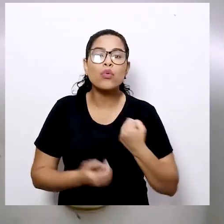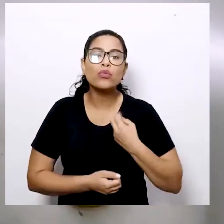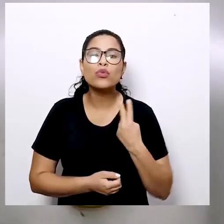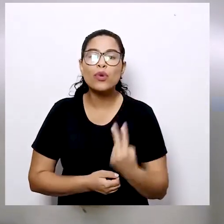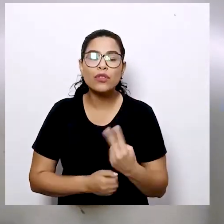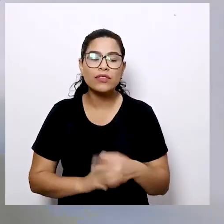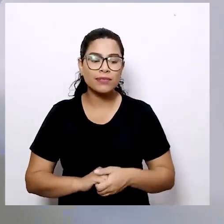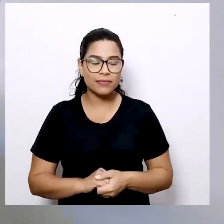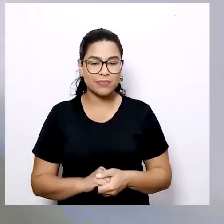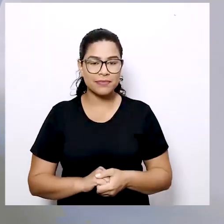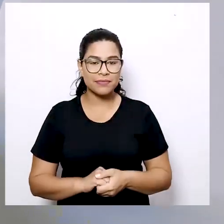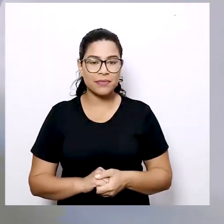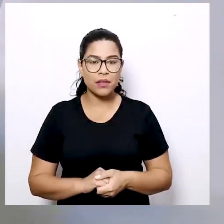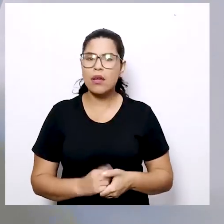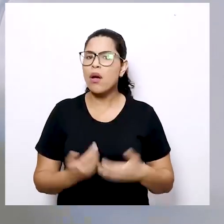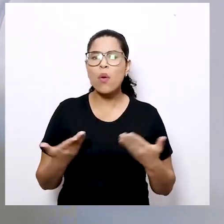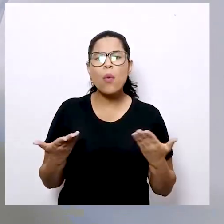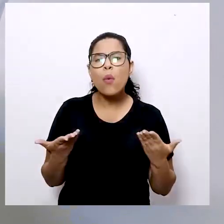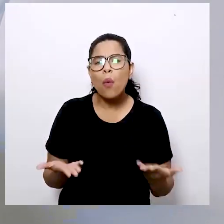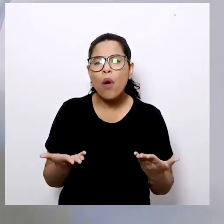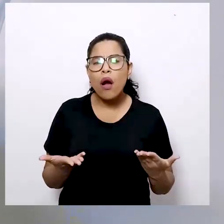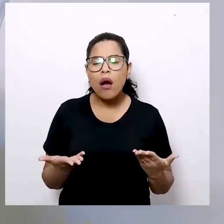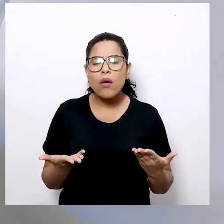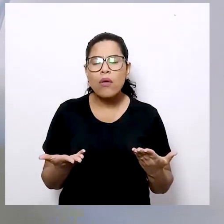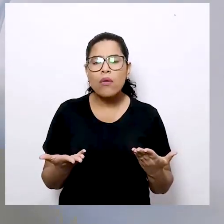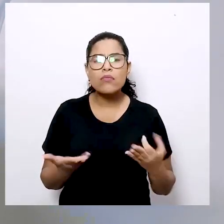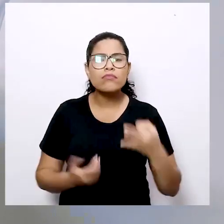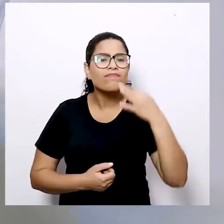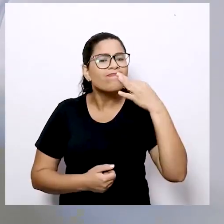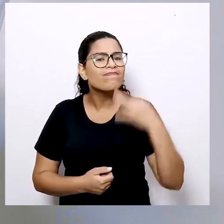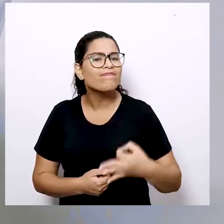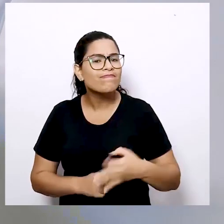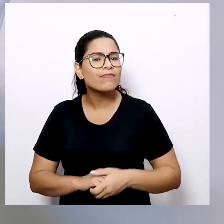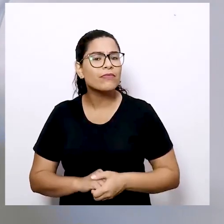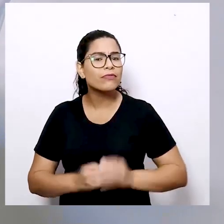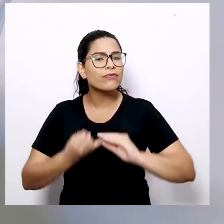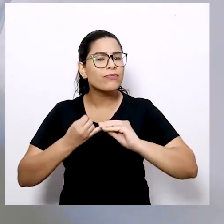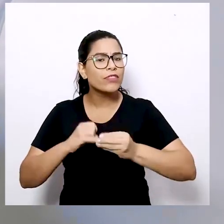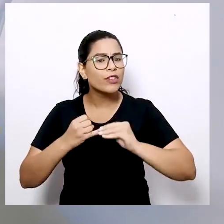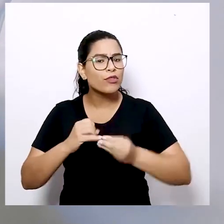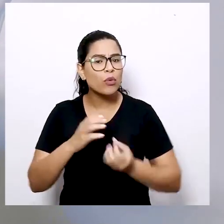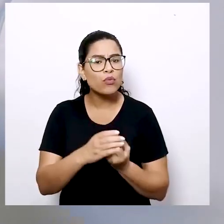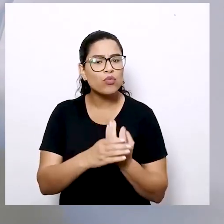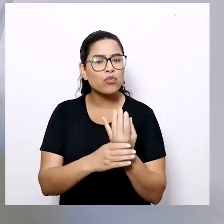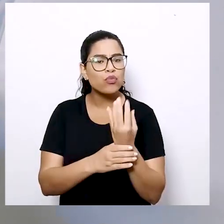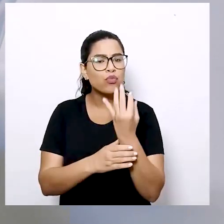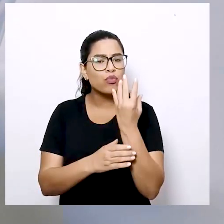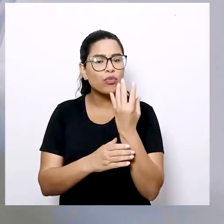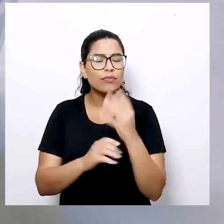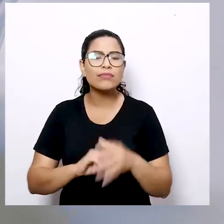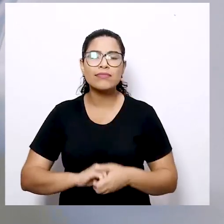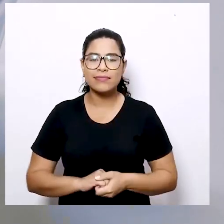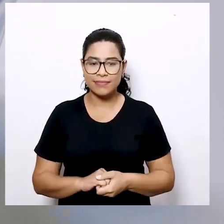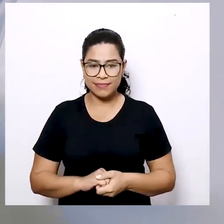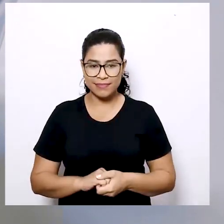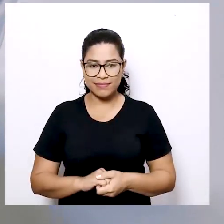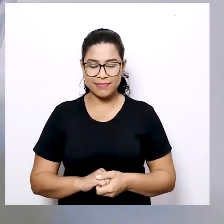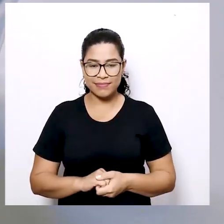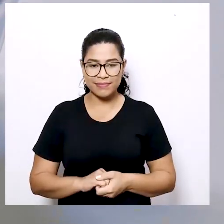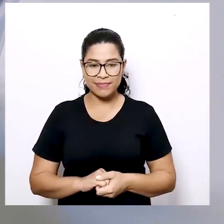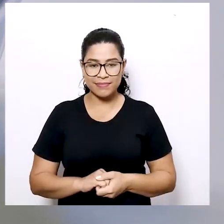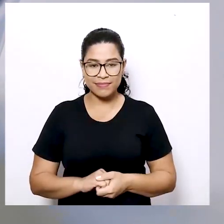o número 2. E aí, pessoal? Qual será o feijão que germinou e virou essa plantinha linda